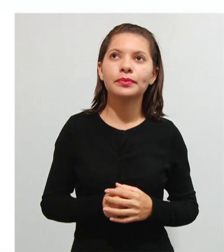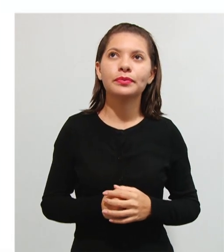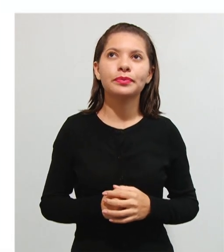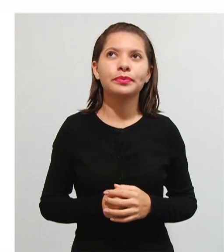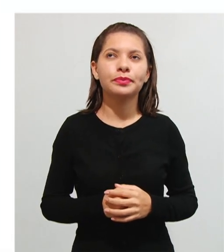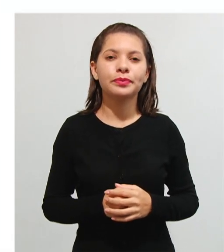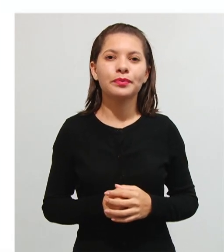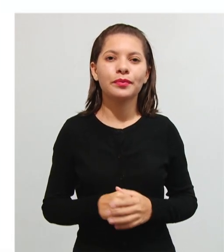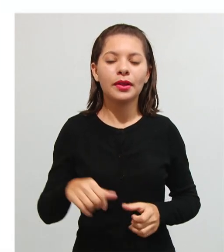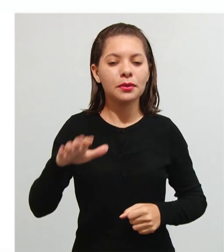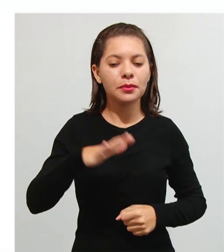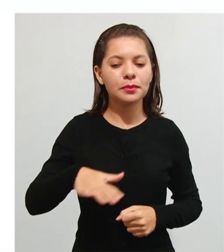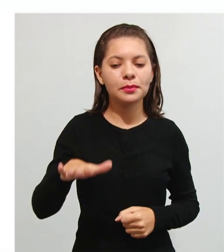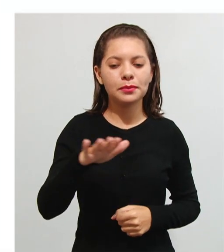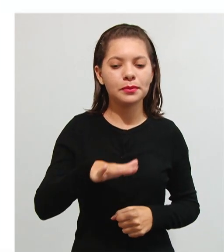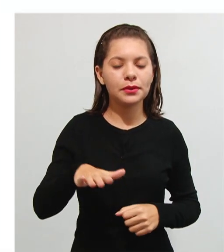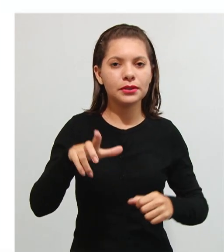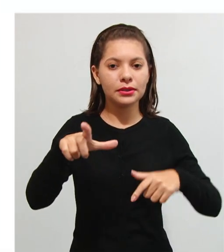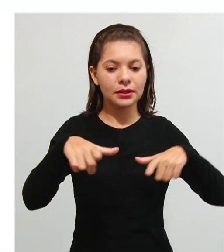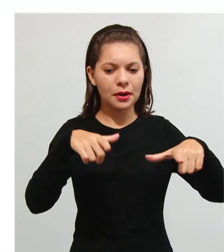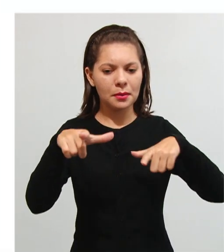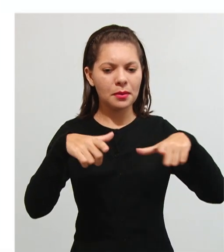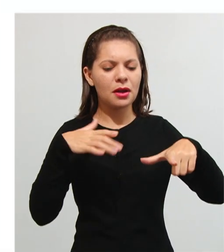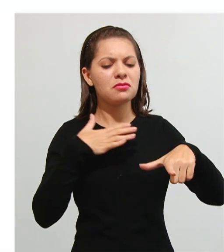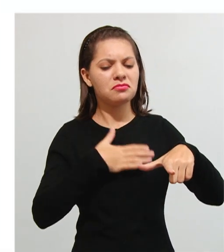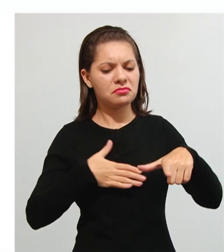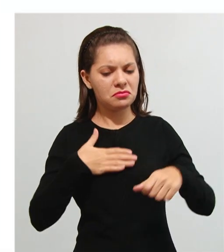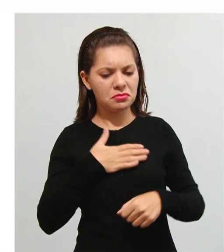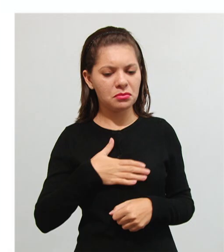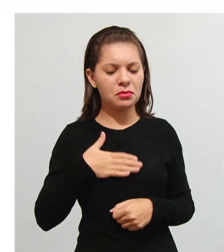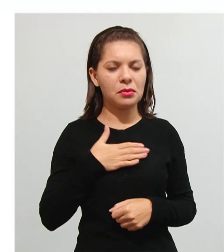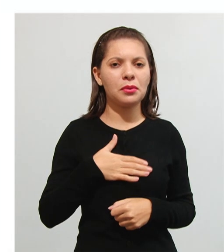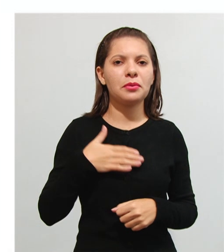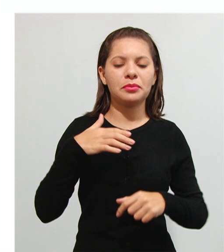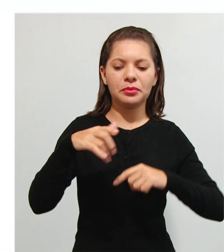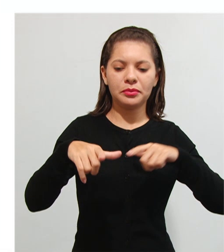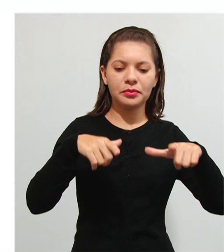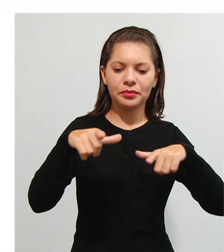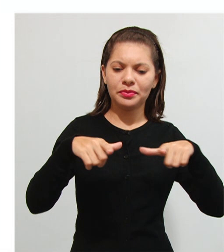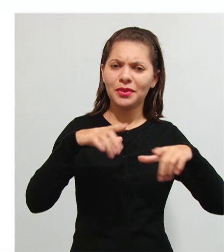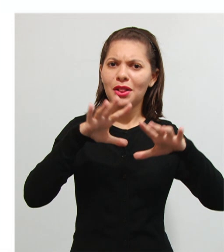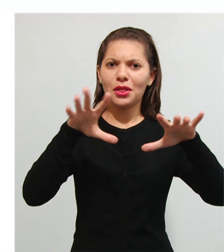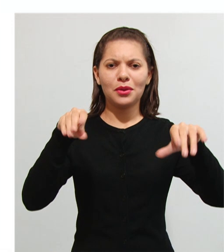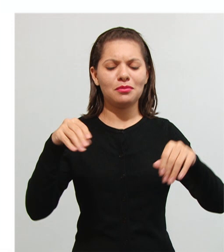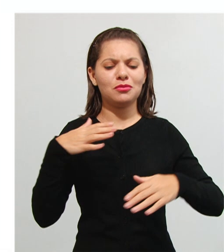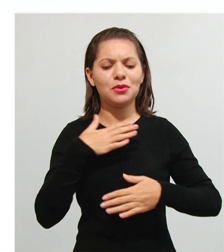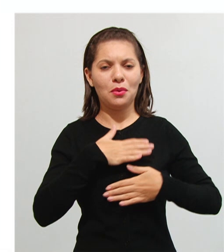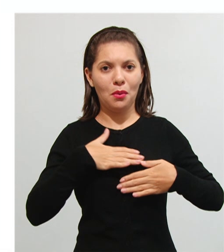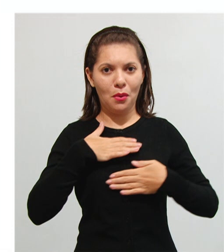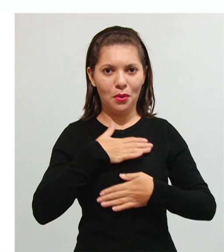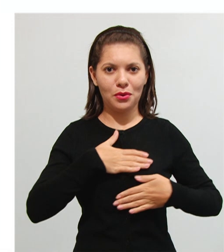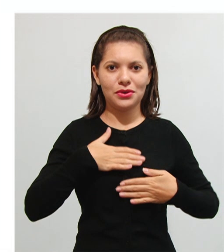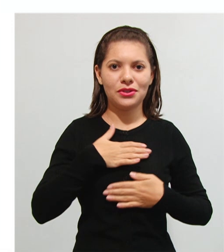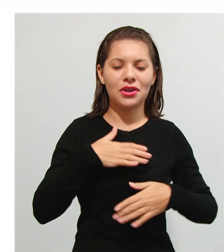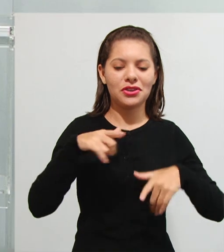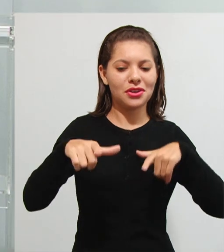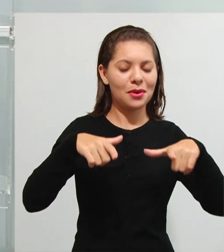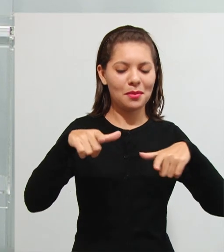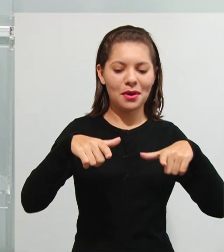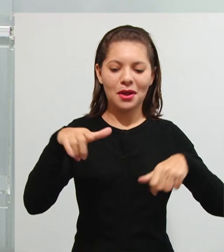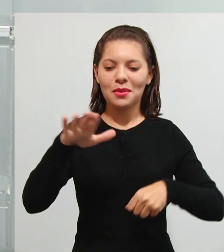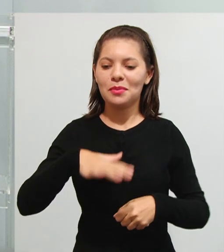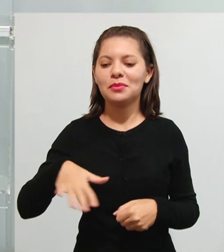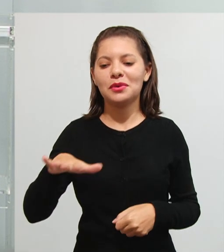de um ambiente de trabalho harmônico e prazeroso para se trabalhar todo mundo gosta de trabalhar no ambiente que seja